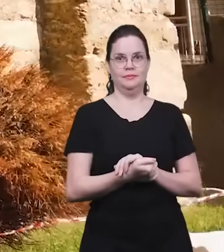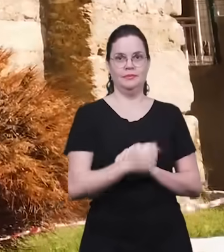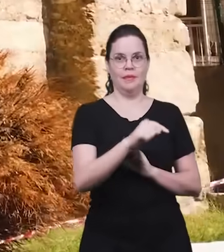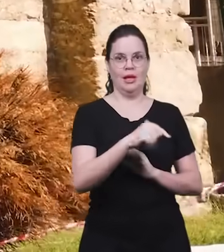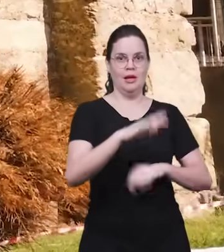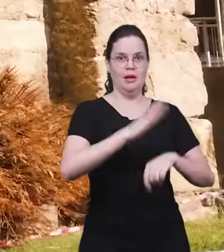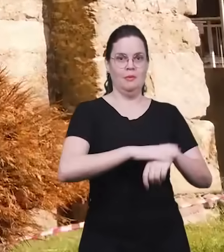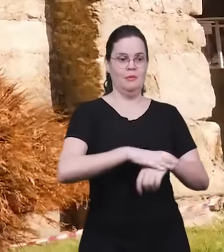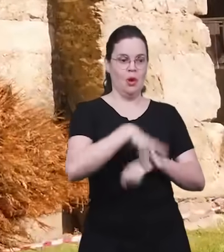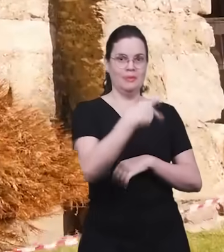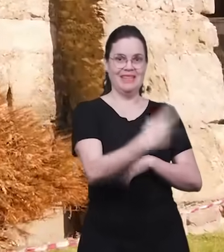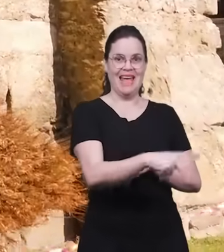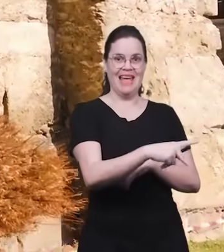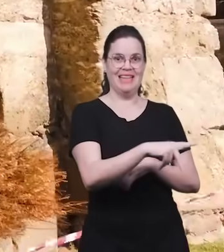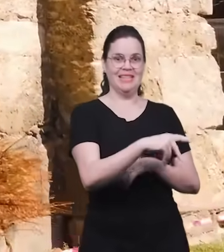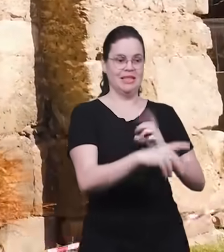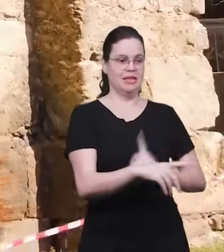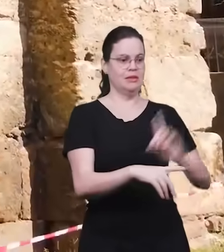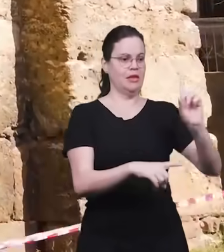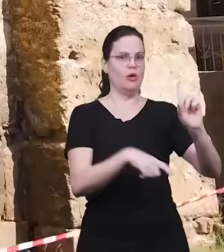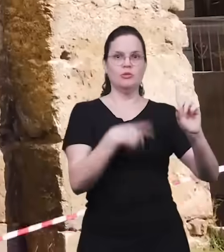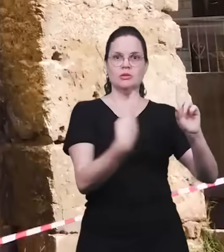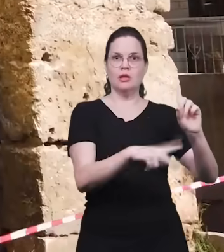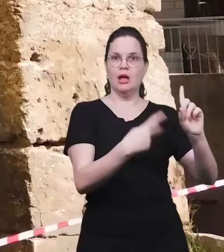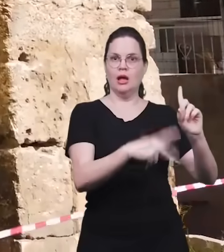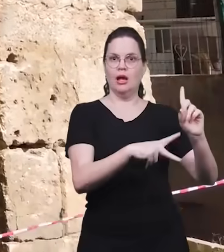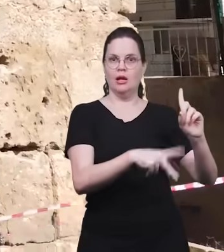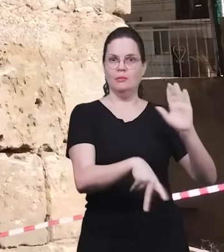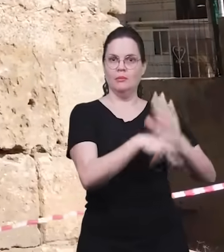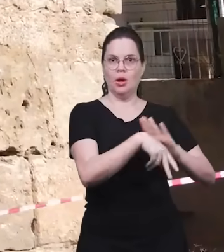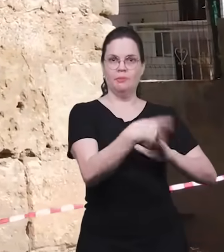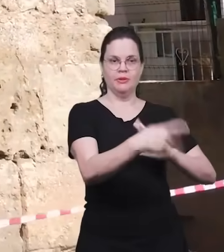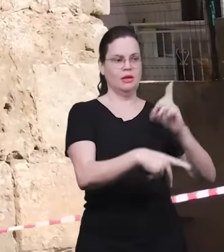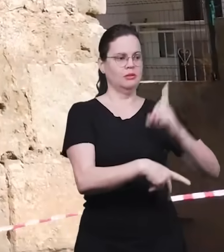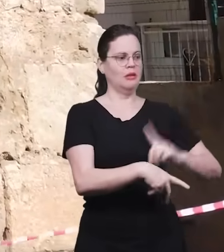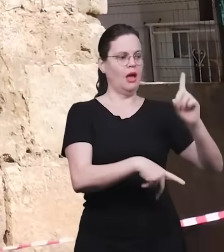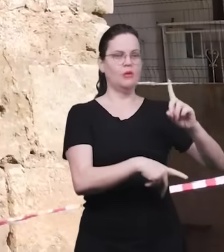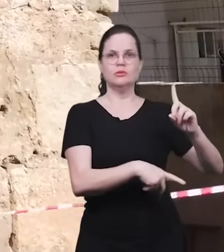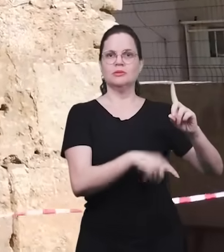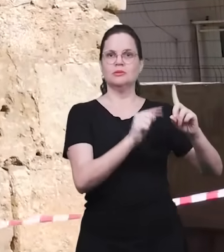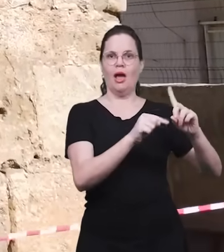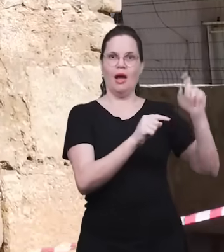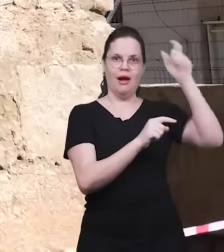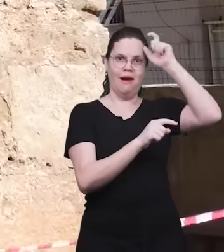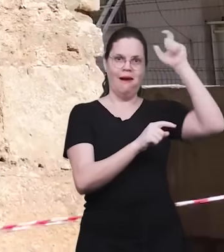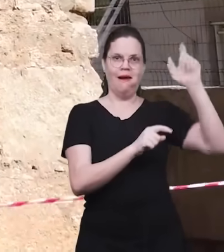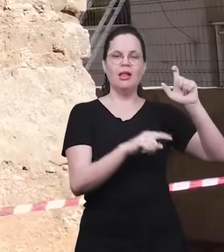o Deus do século. Então, o Deus do século, ele tem